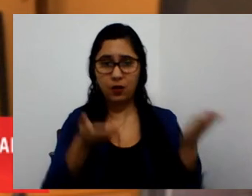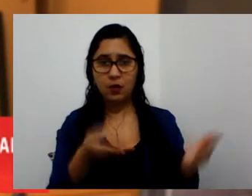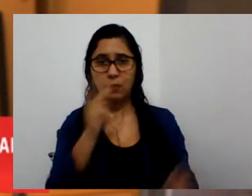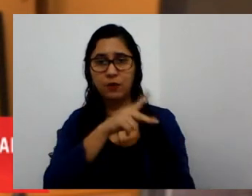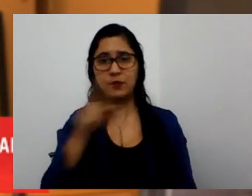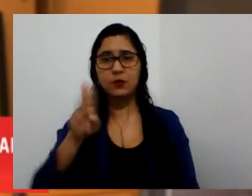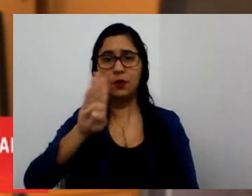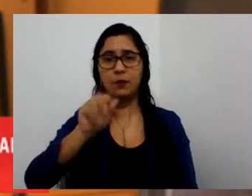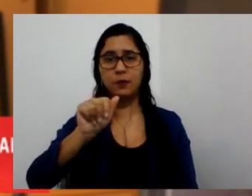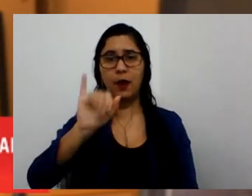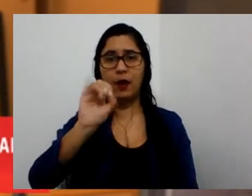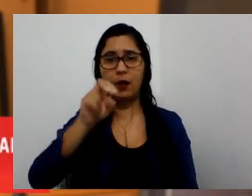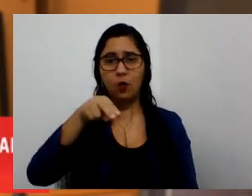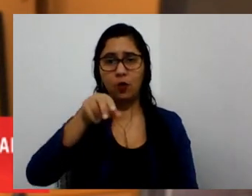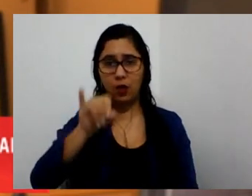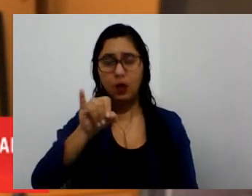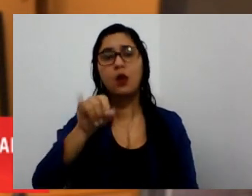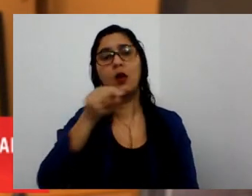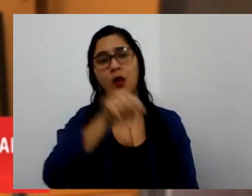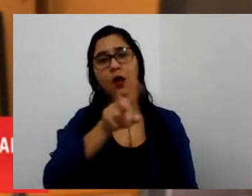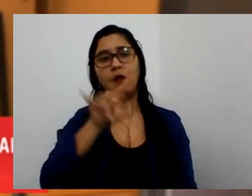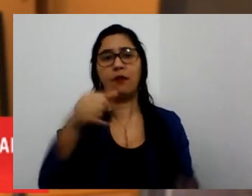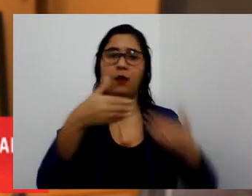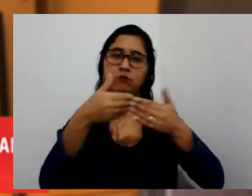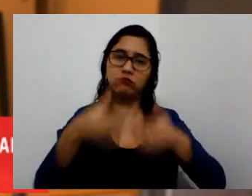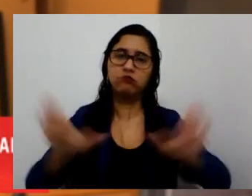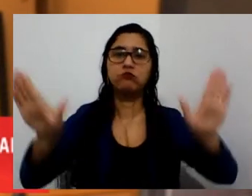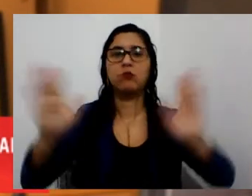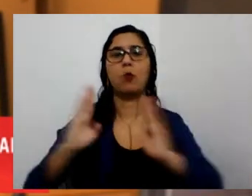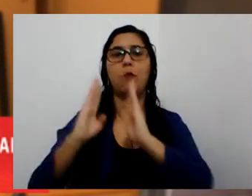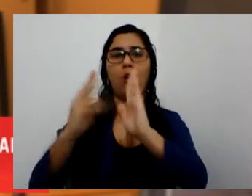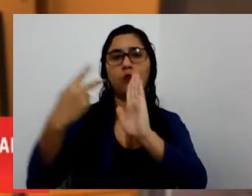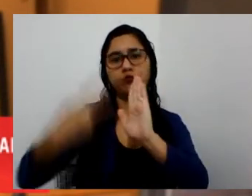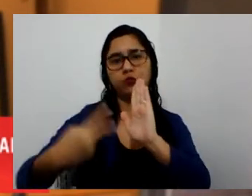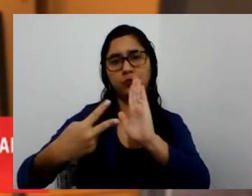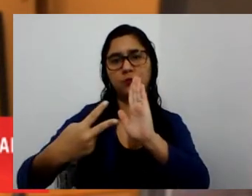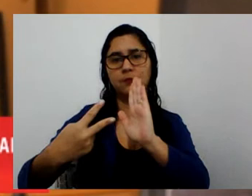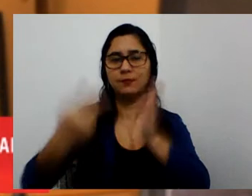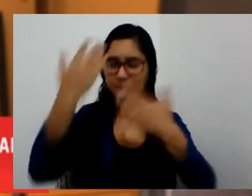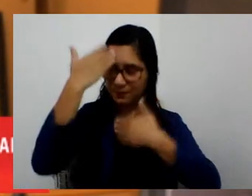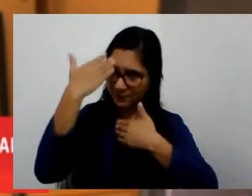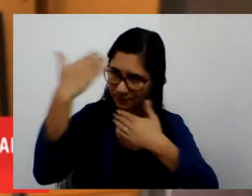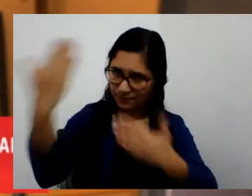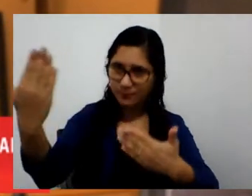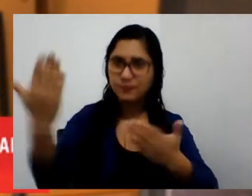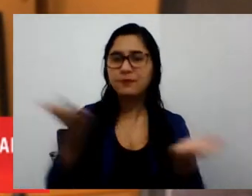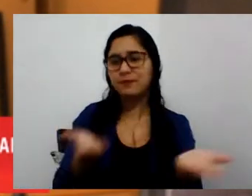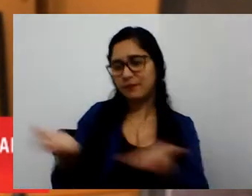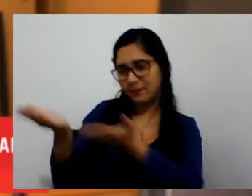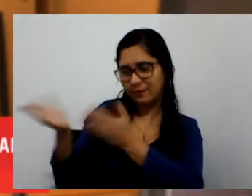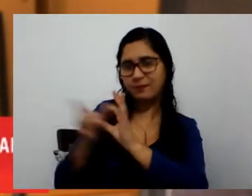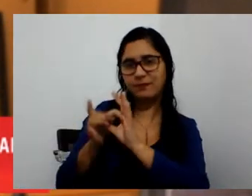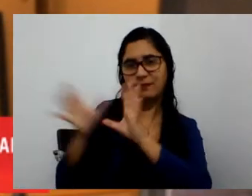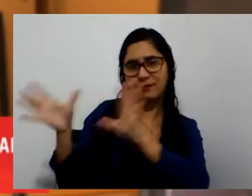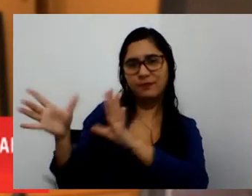Baione para que ele dê início, então, ao bloco 2. Muito obrigado. Professor Baione, a palavra é